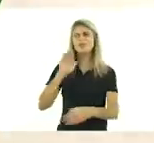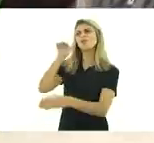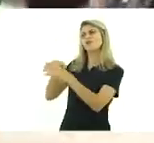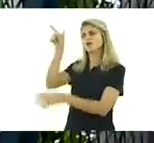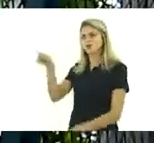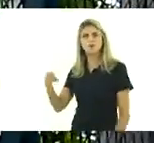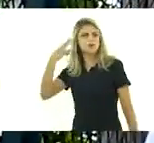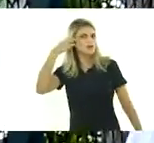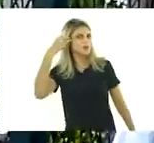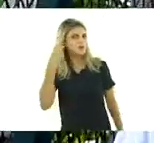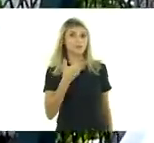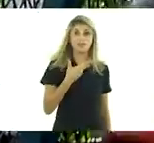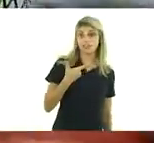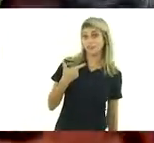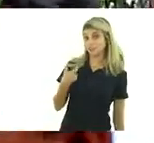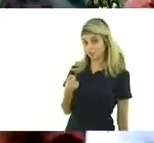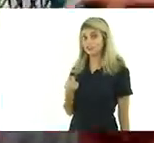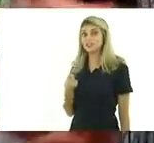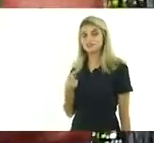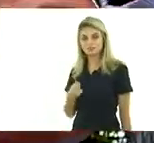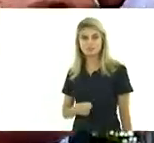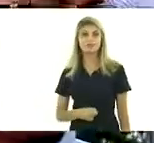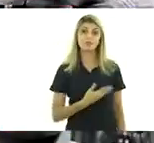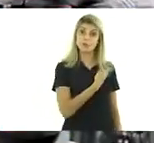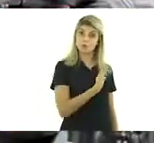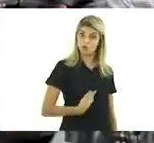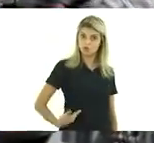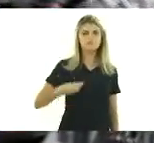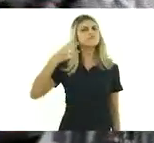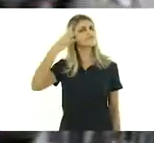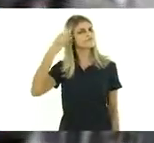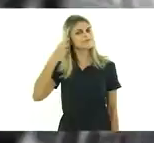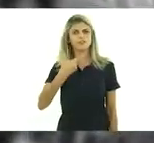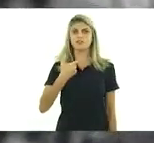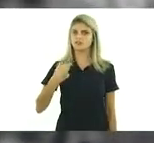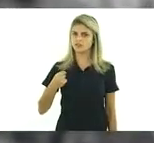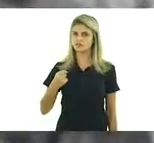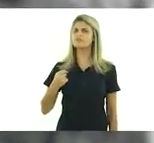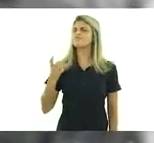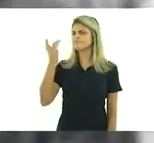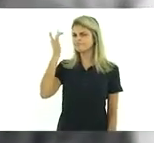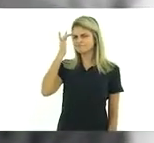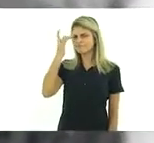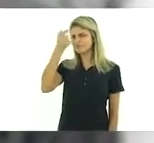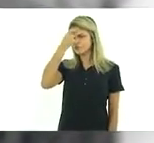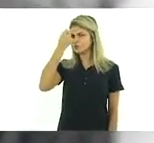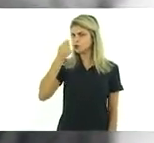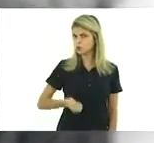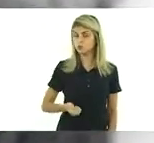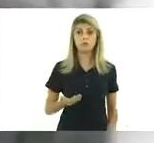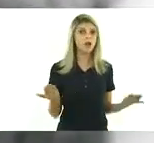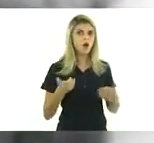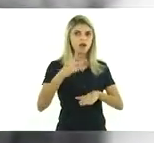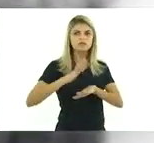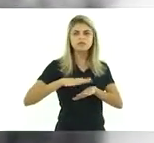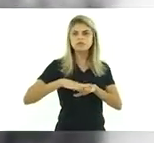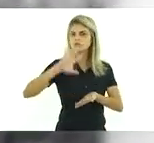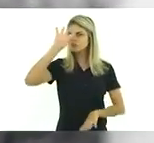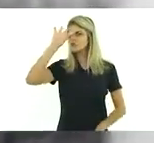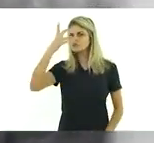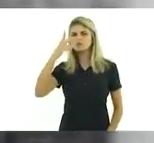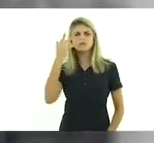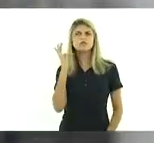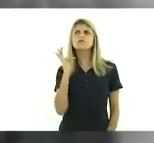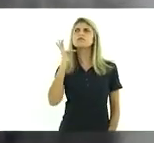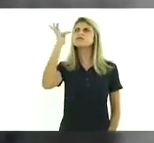votam Wilson 20. Wilson 20, o Rio com juízo. Chegou a hora de decidir o futuro